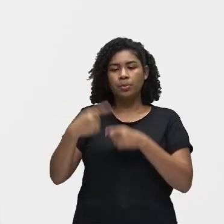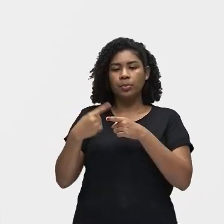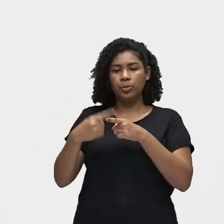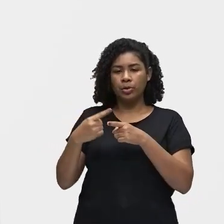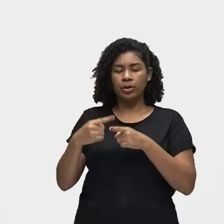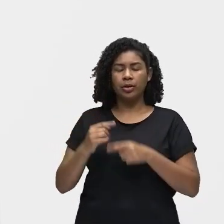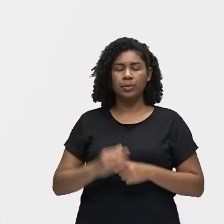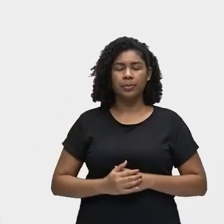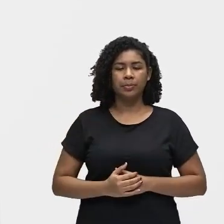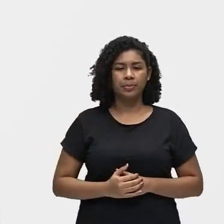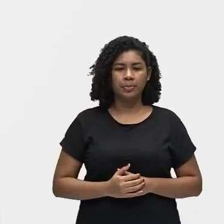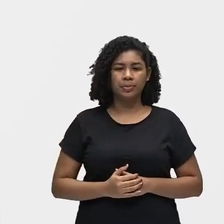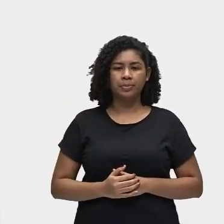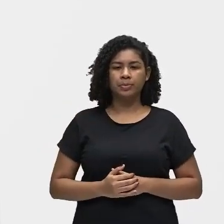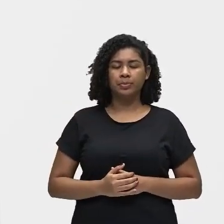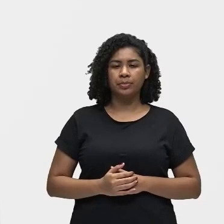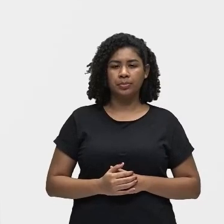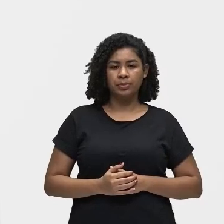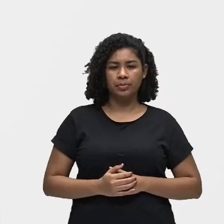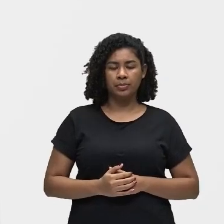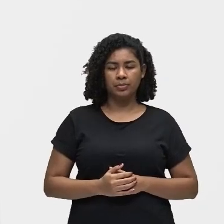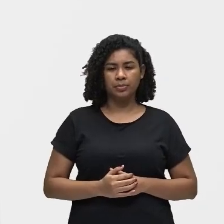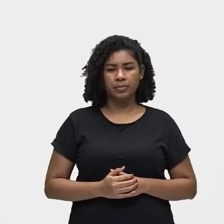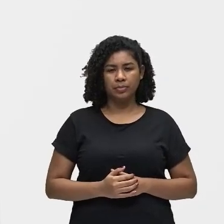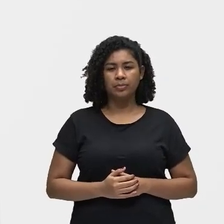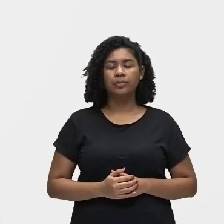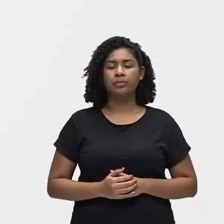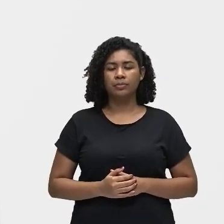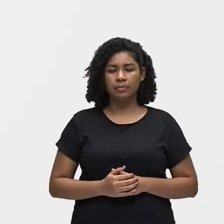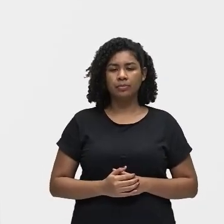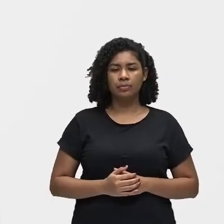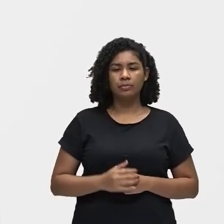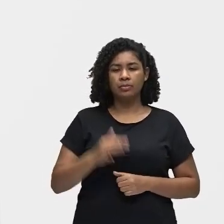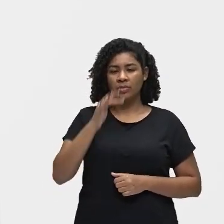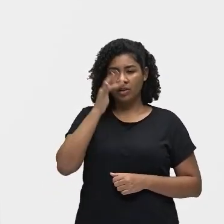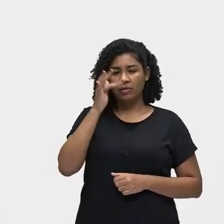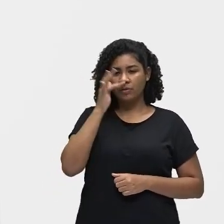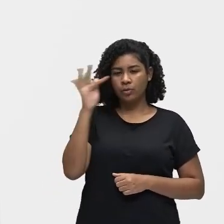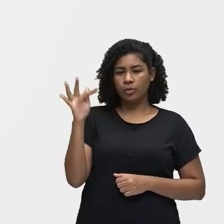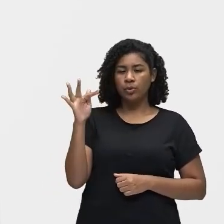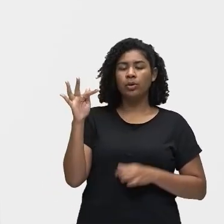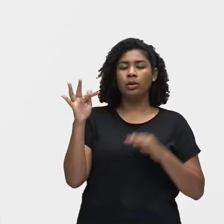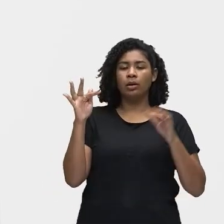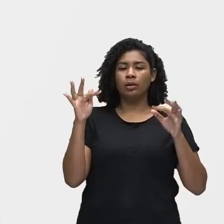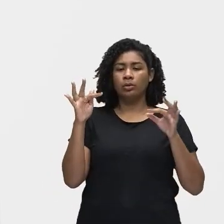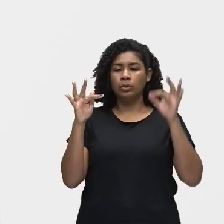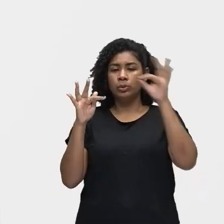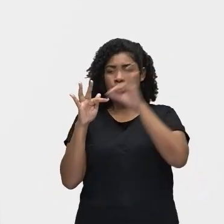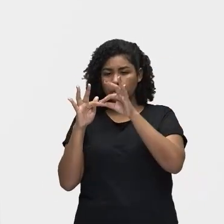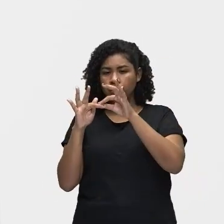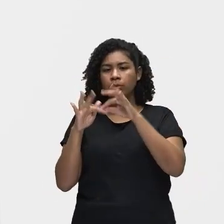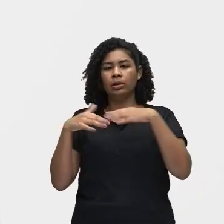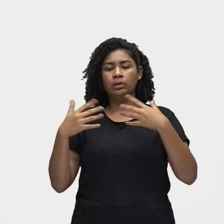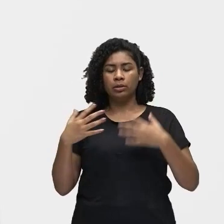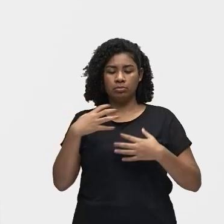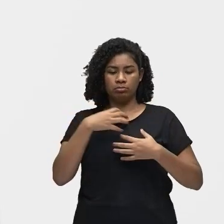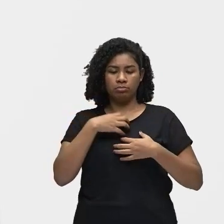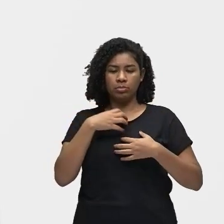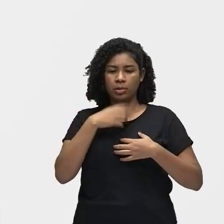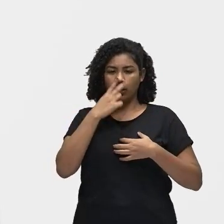flor para retirar o néctar, ela acaba aí se esfregando no pólen